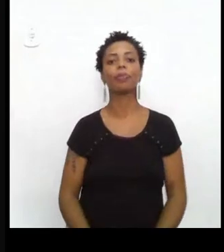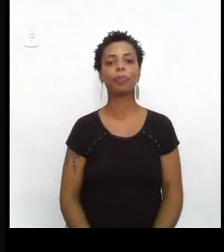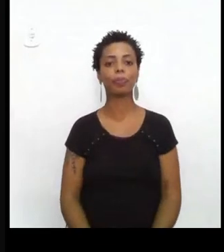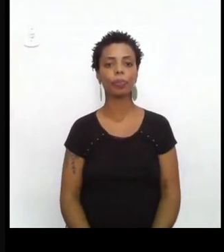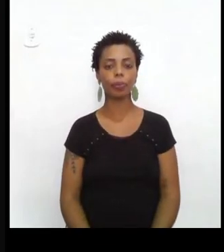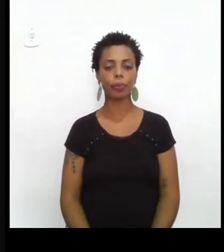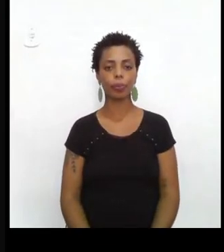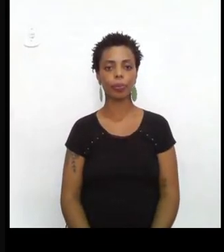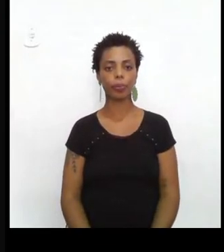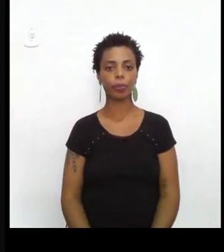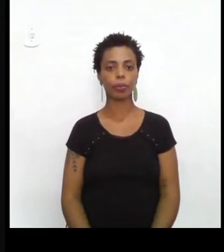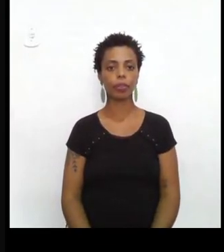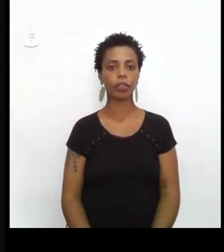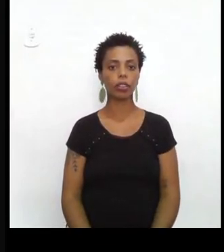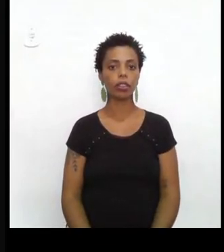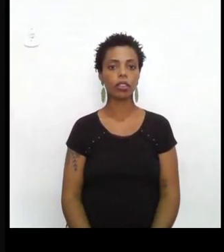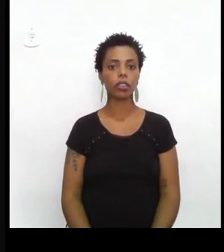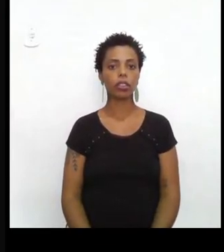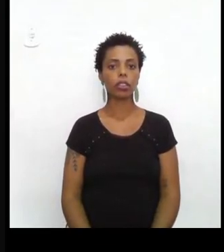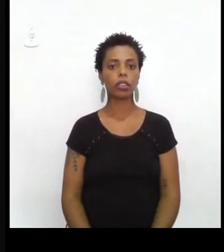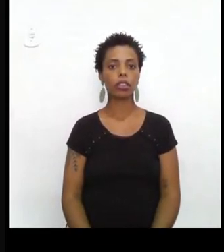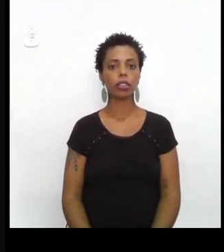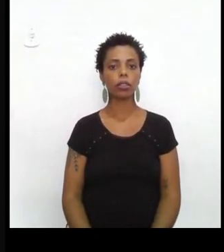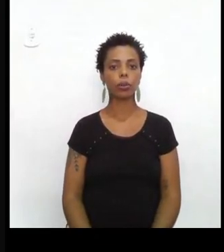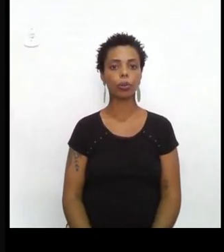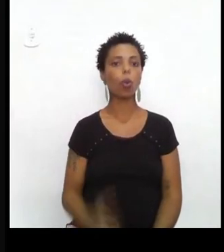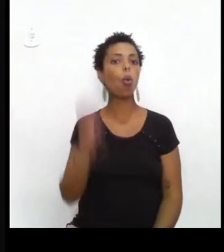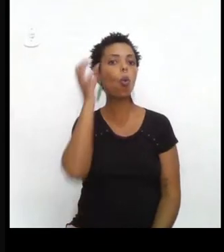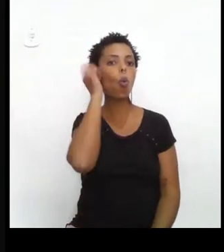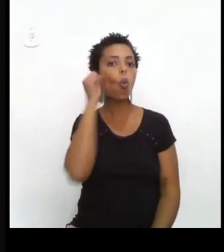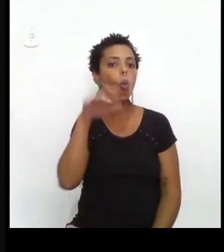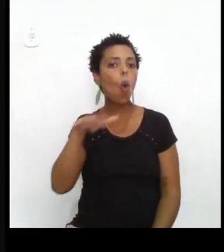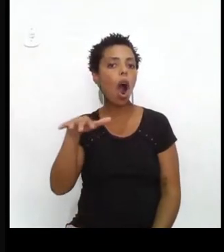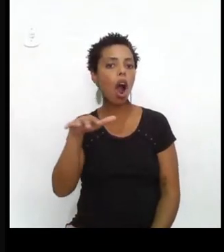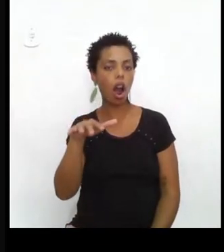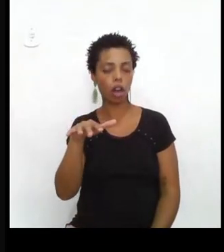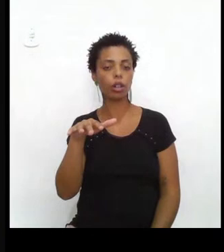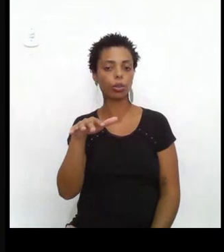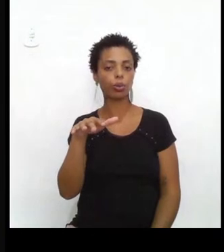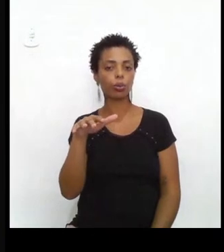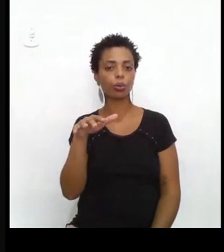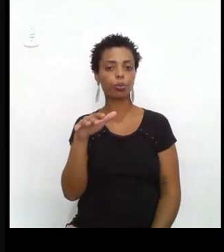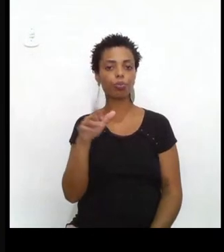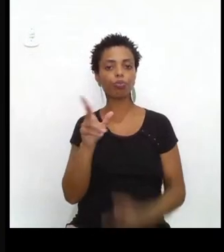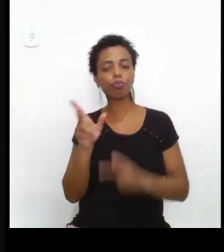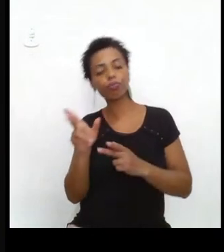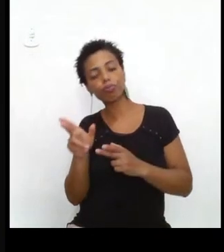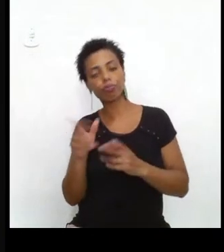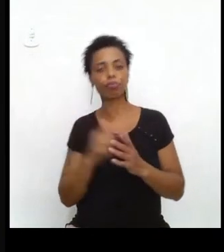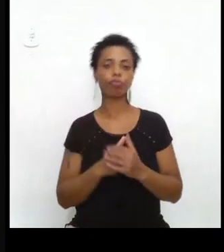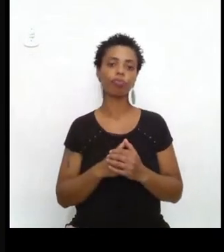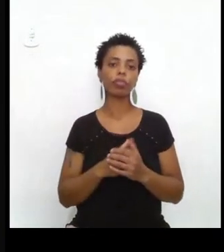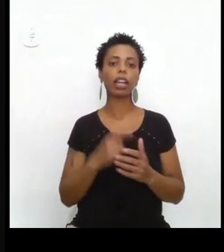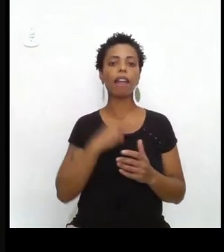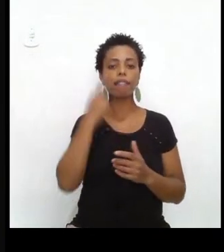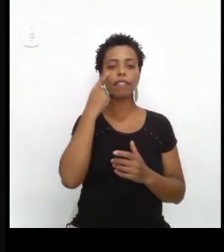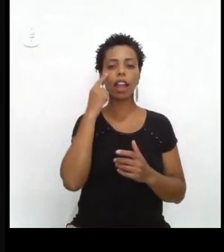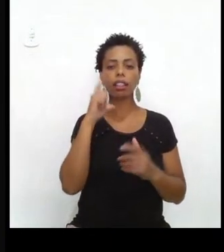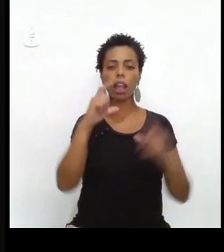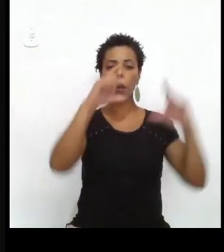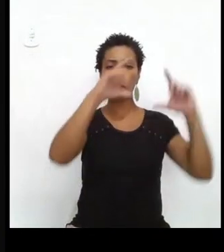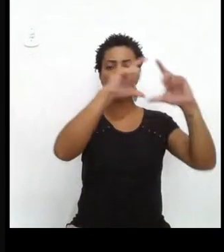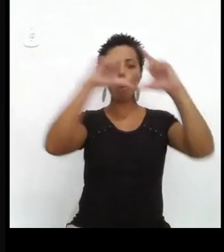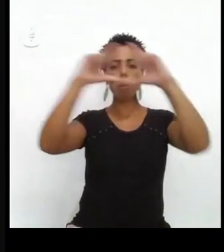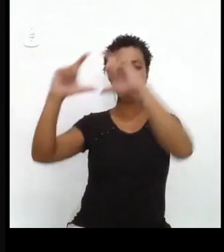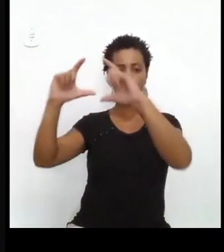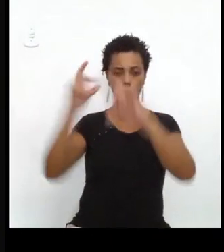o Pedro II o senhor assistiu at of dairy eu aqui ó